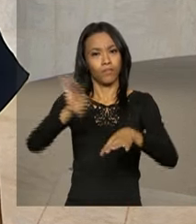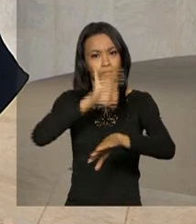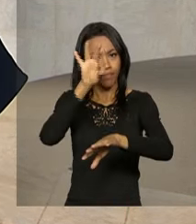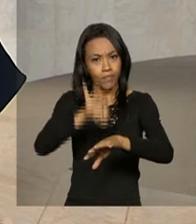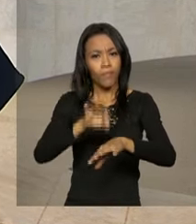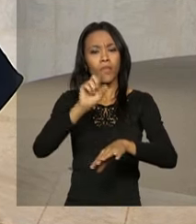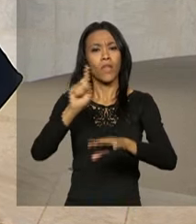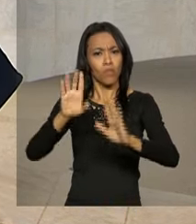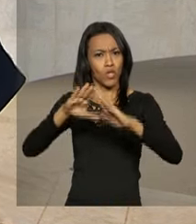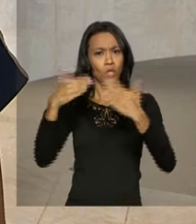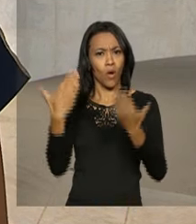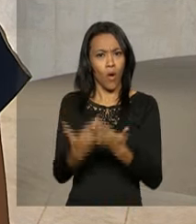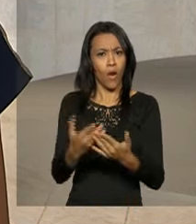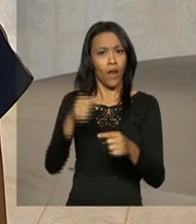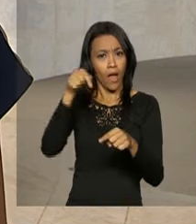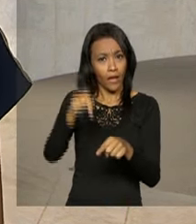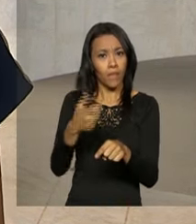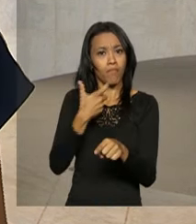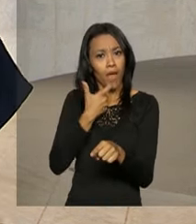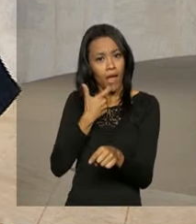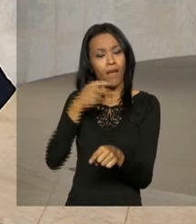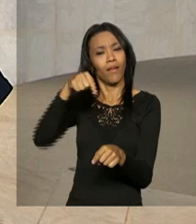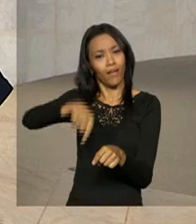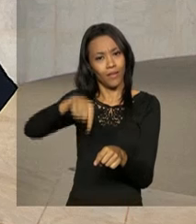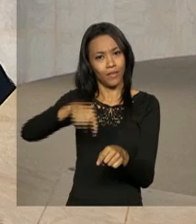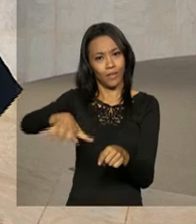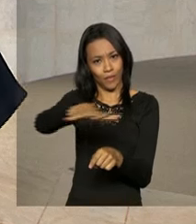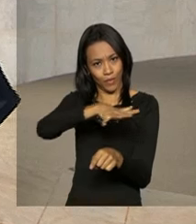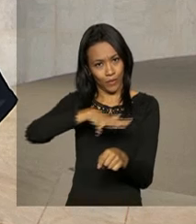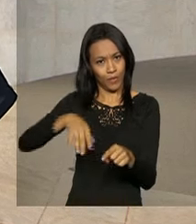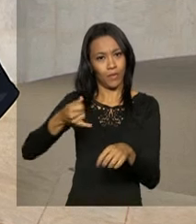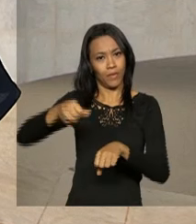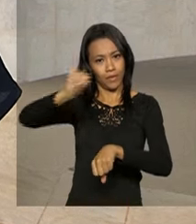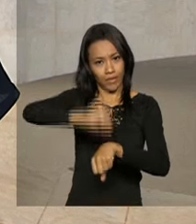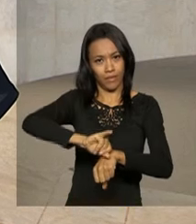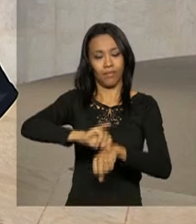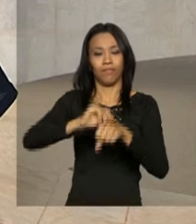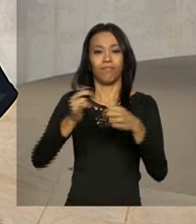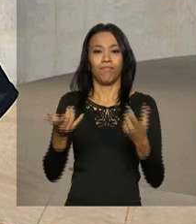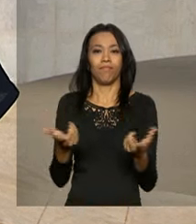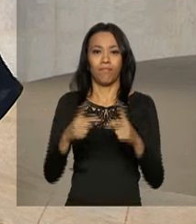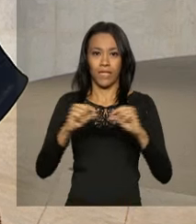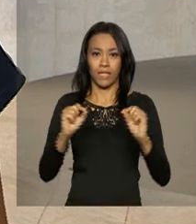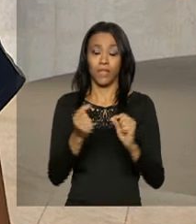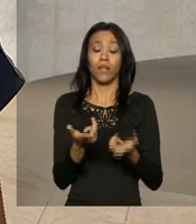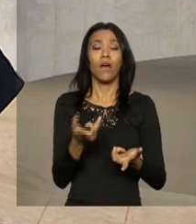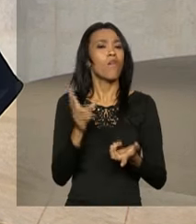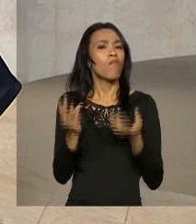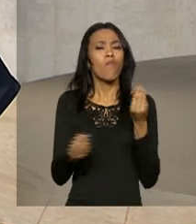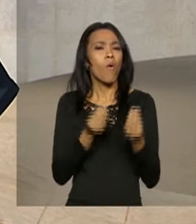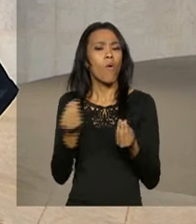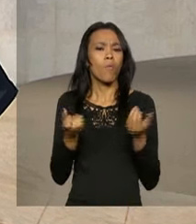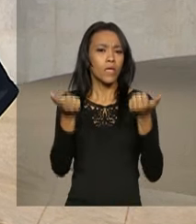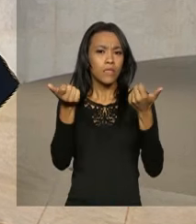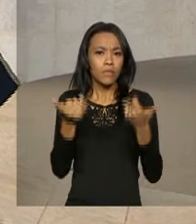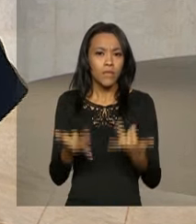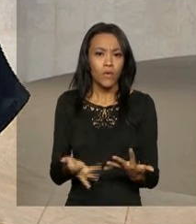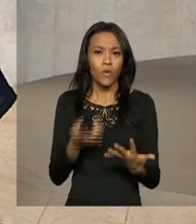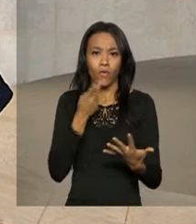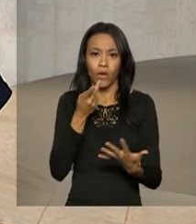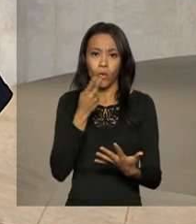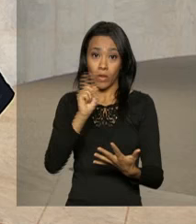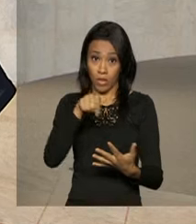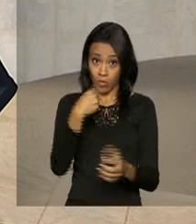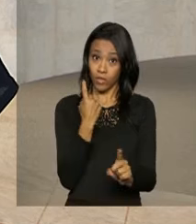numa escola aqui no setor octogonal, pertinho do centro da capital federal. Vamos acompanhar o que ele falou com a imprensa depois